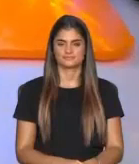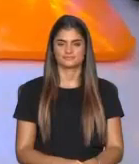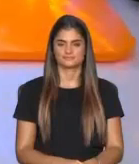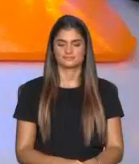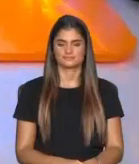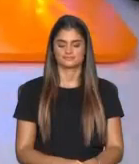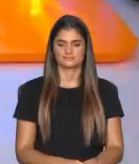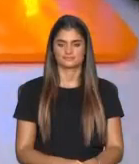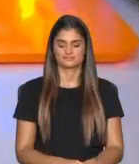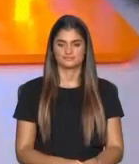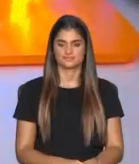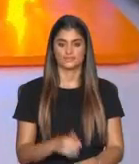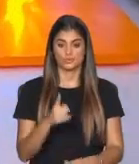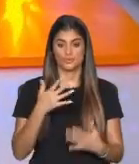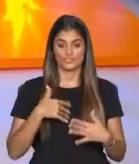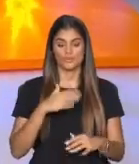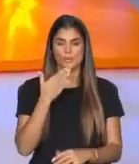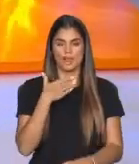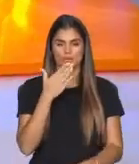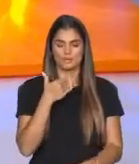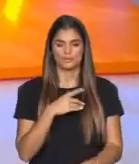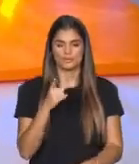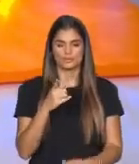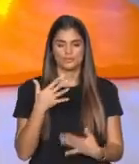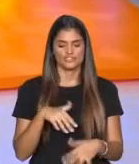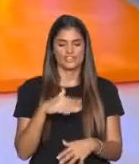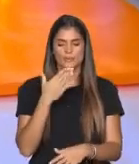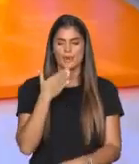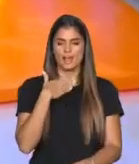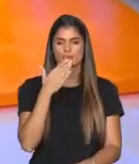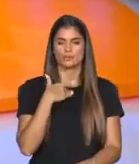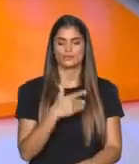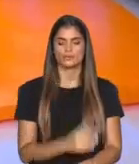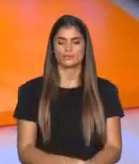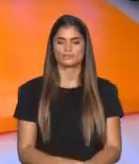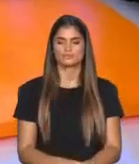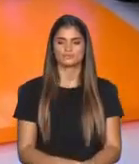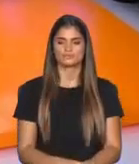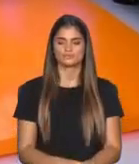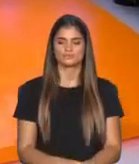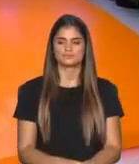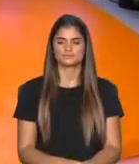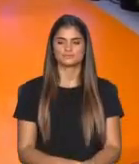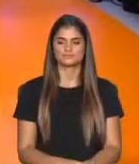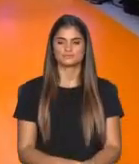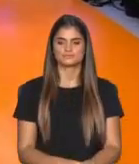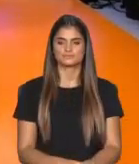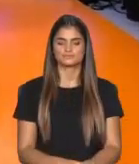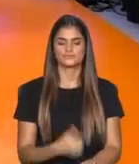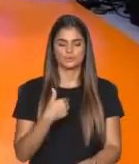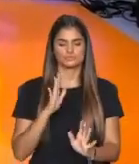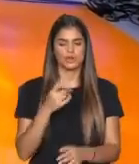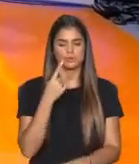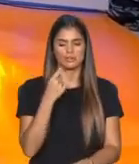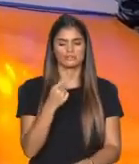Tu bem vestida de branco, tu bem vestida de branco, nisso já reparei